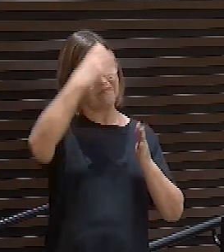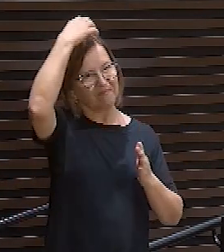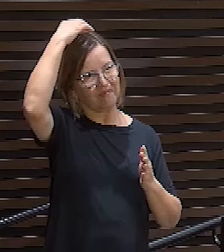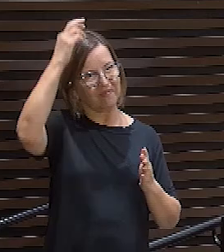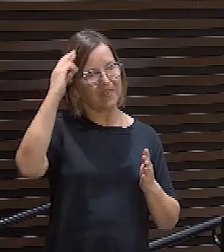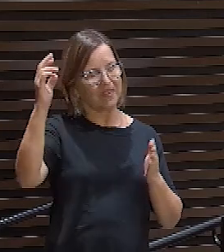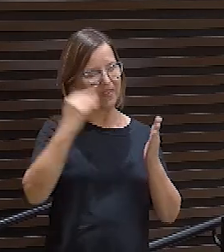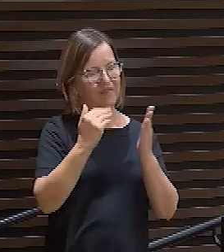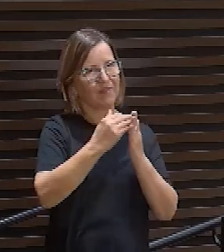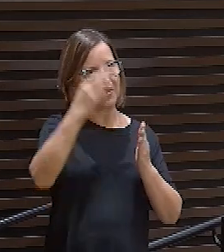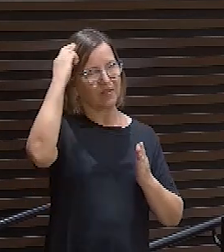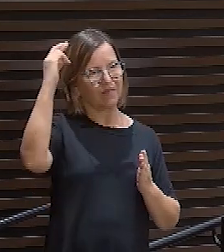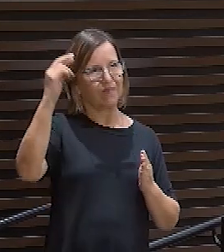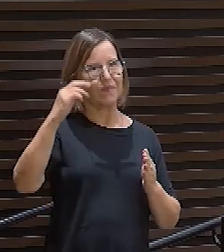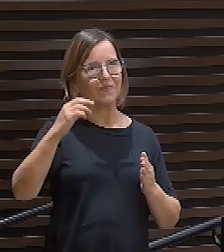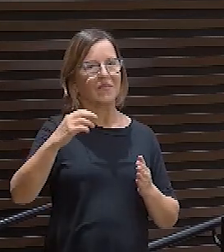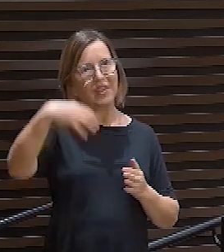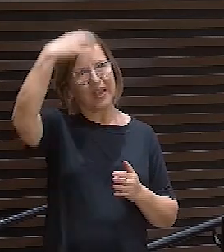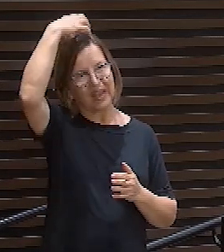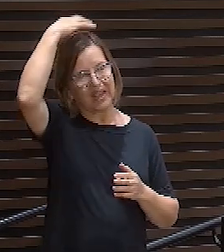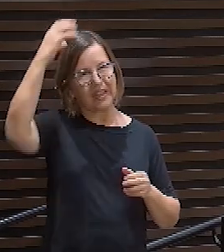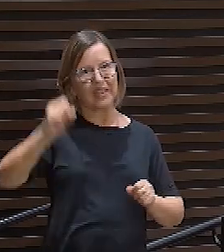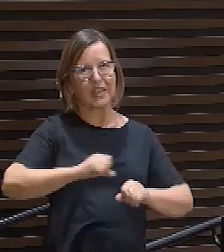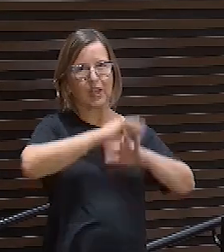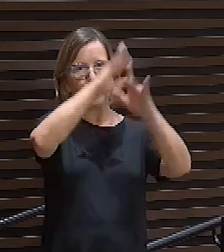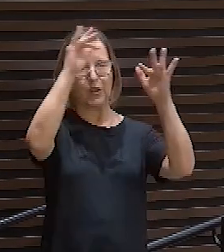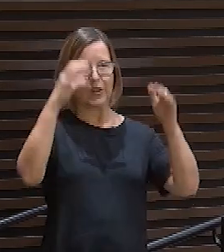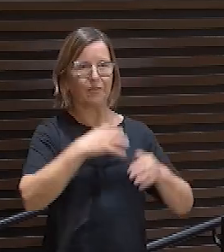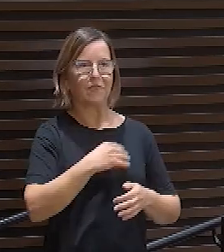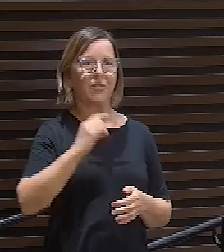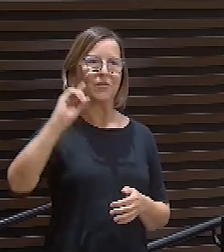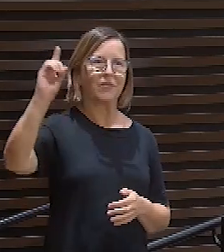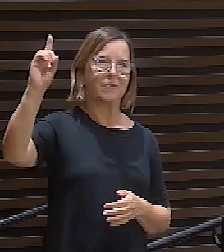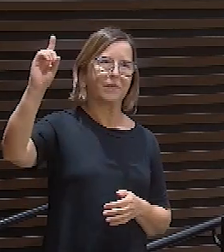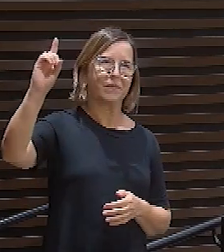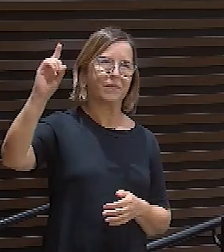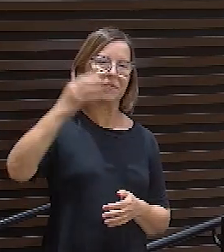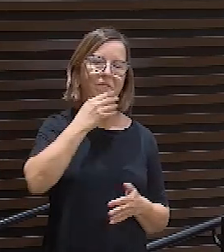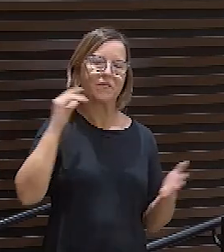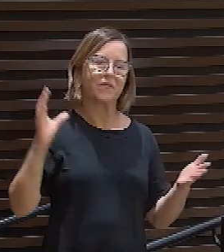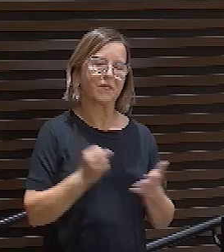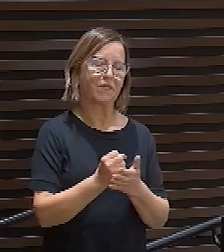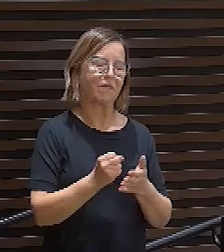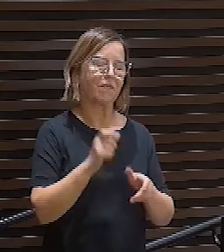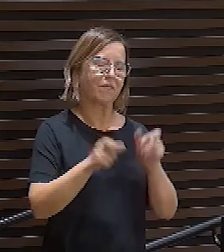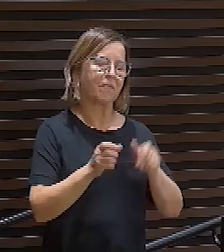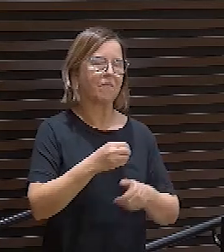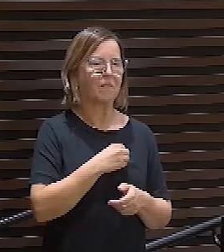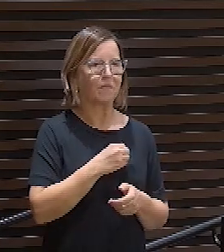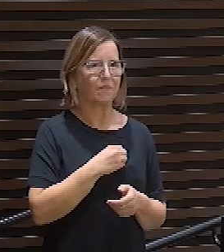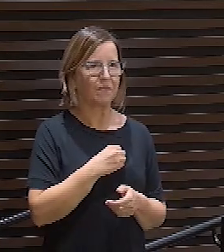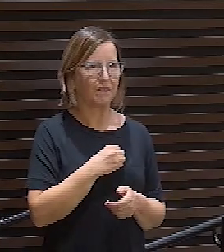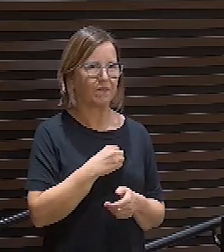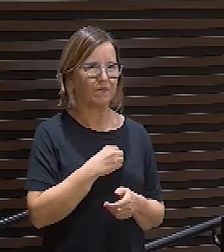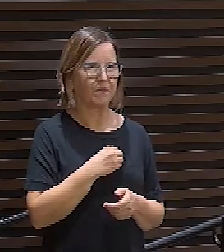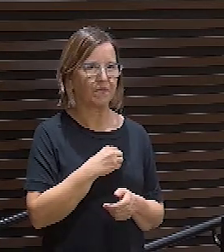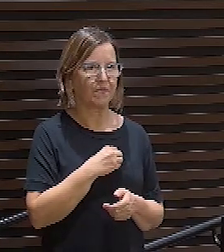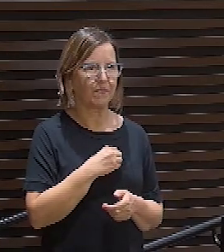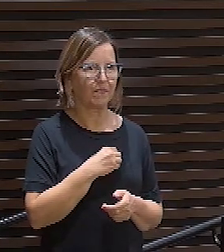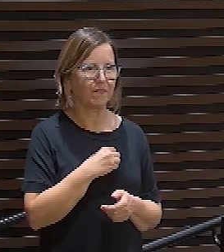senhores, Rei da glória. Ele é o Filho de Deus, o Salvador dos pecadores. Ele é a peça